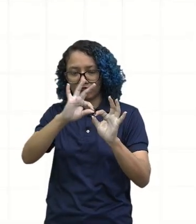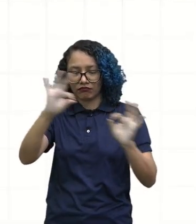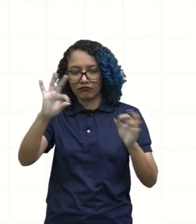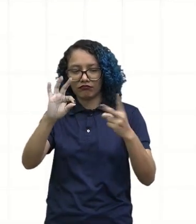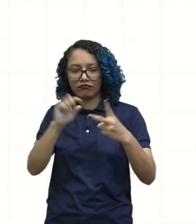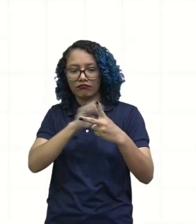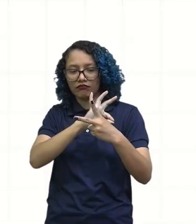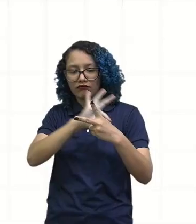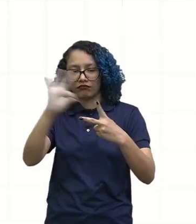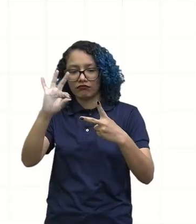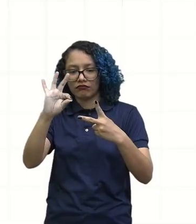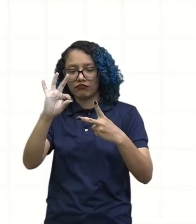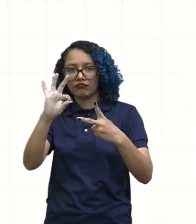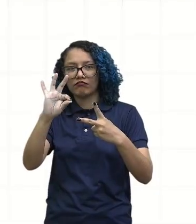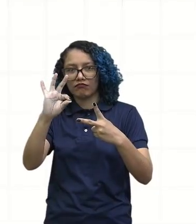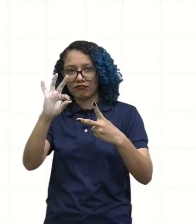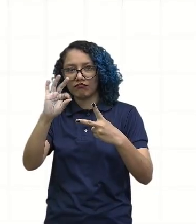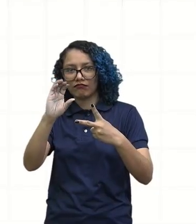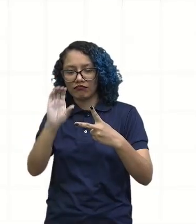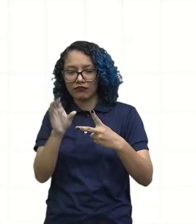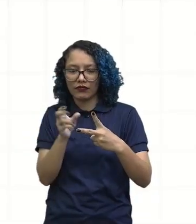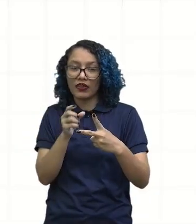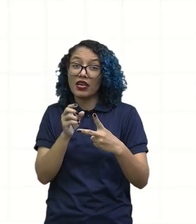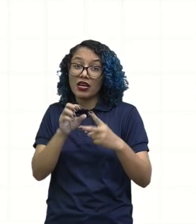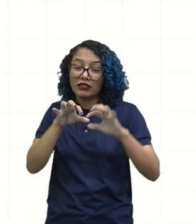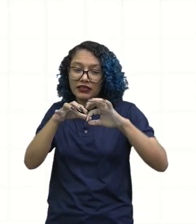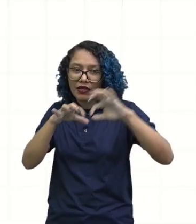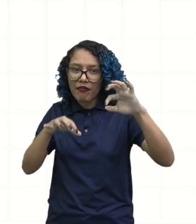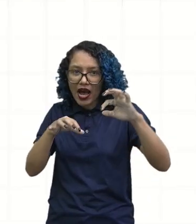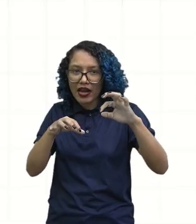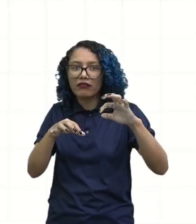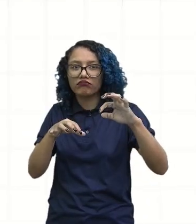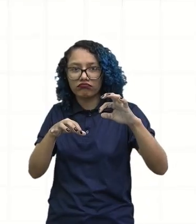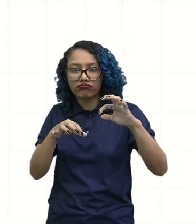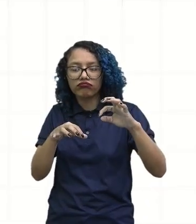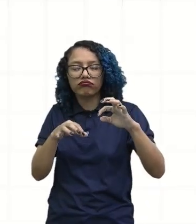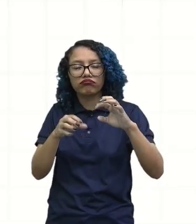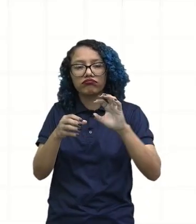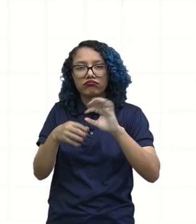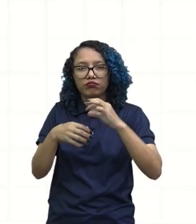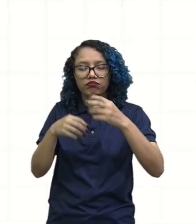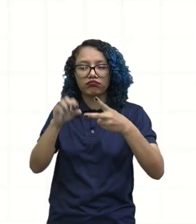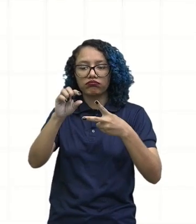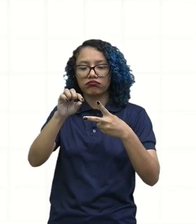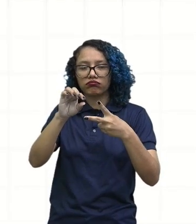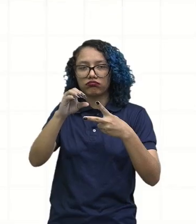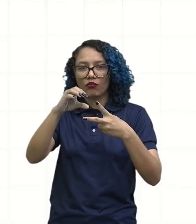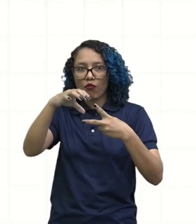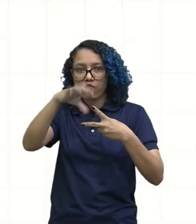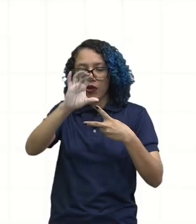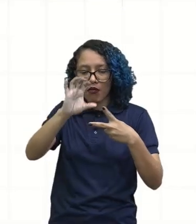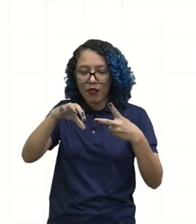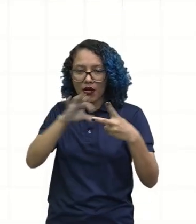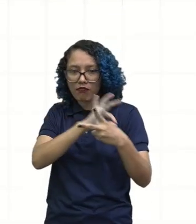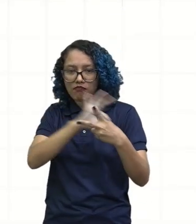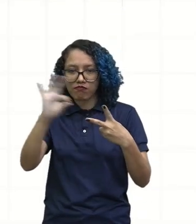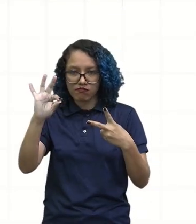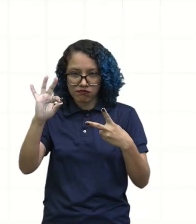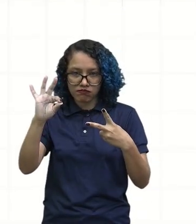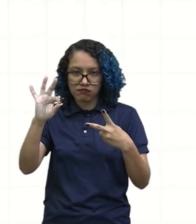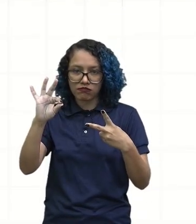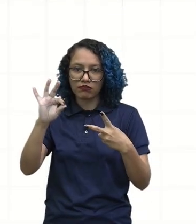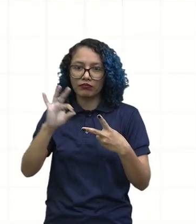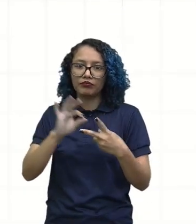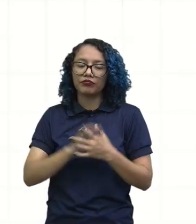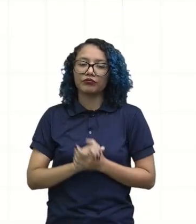dois ângulos congruentes. Tudo bem? Definimos. Bissetriz, dado o ângulo AOB, chamamos de bissetriz a semirreta OC, que parte